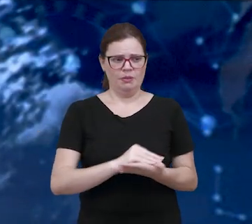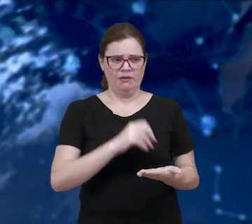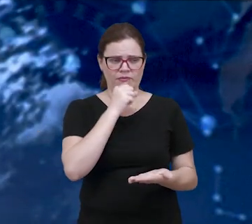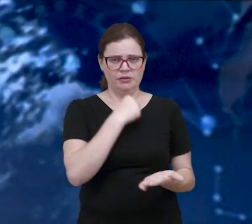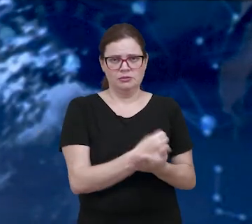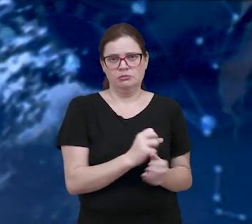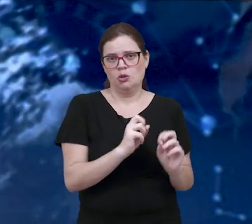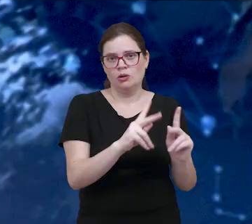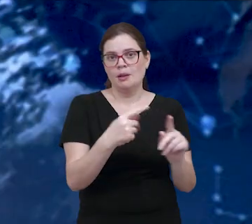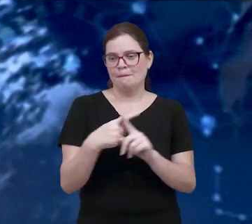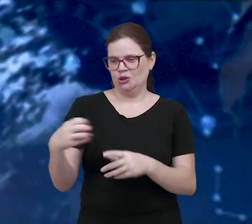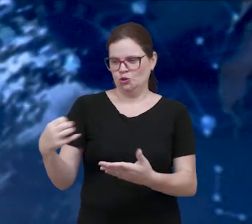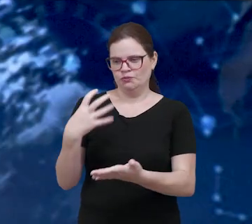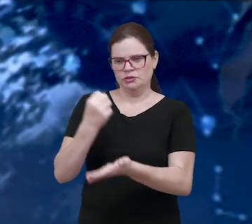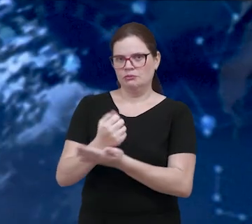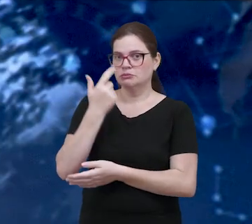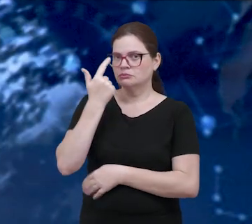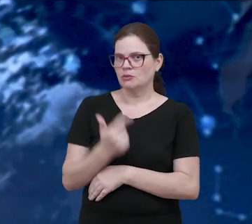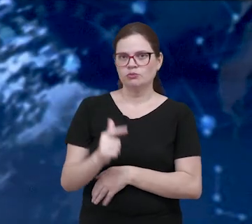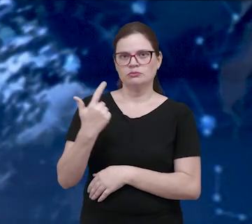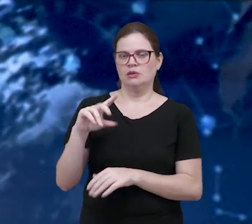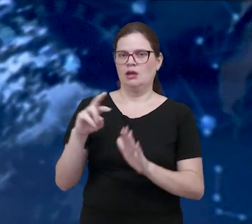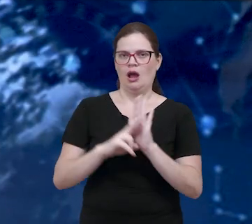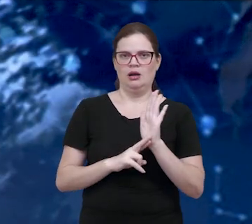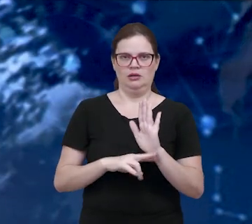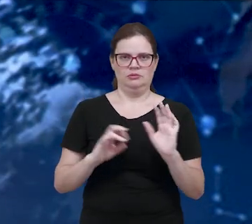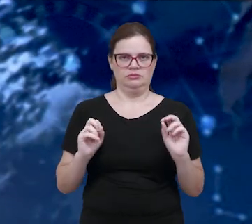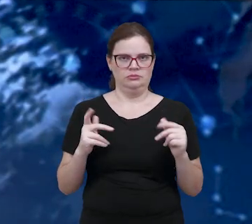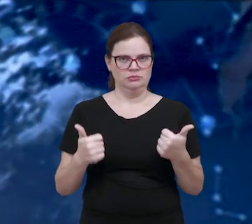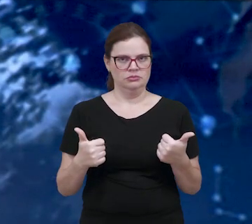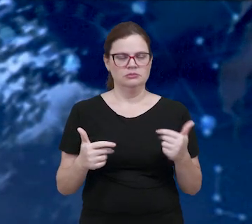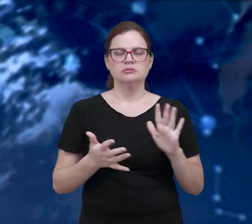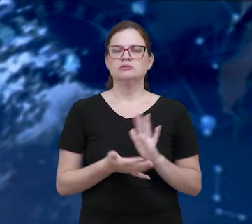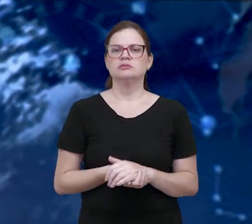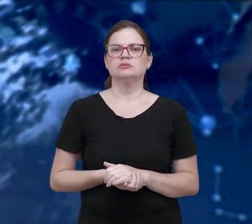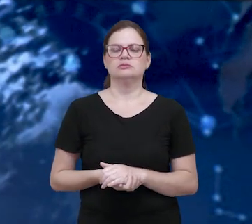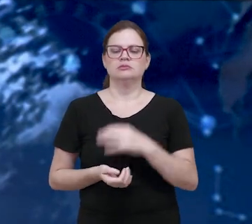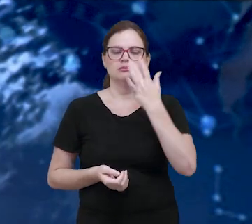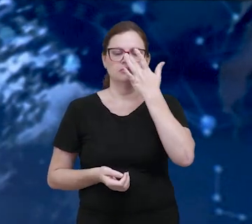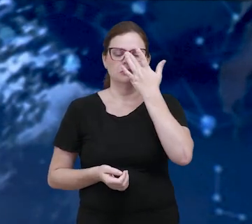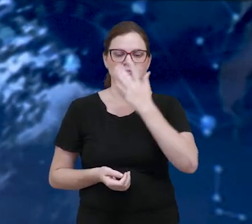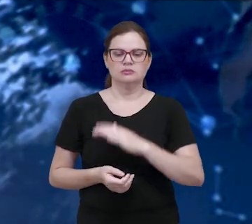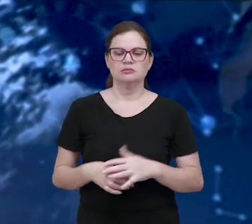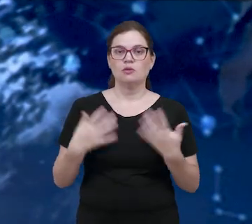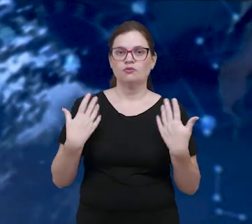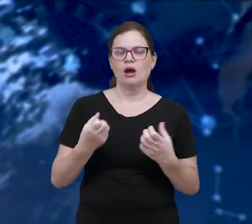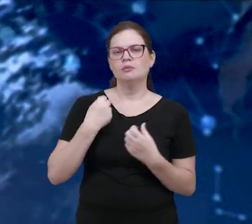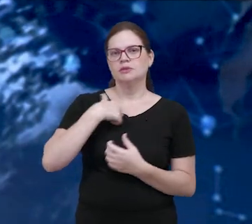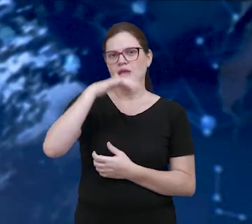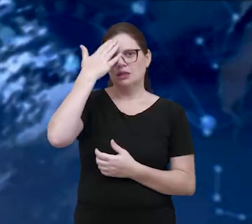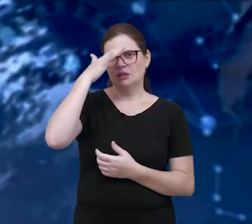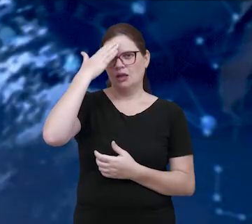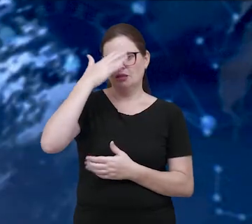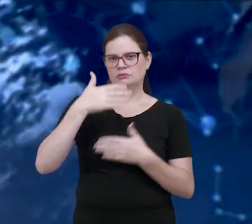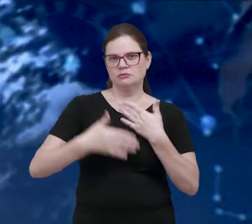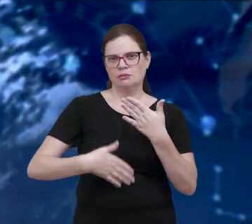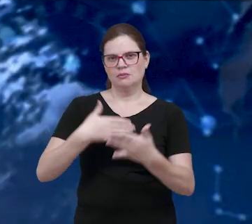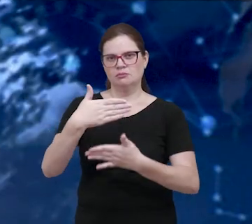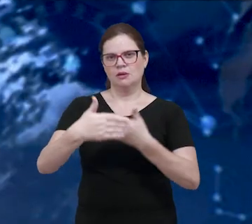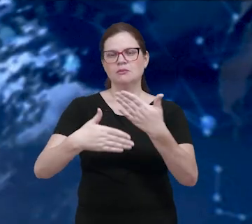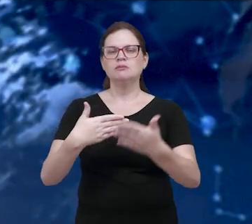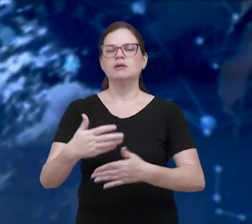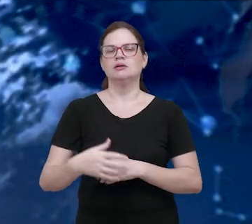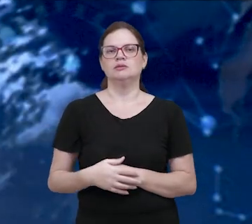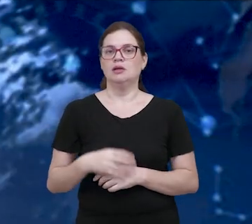Novo Testamento não manda ninguém guardar sábados, né? É só no Velho Testamento. Então, nós vamos compreendendo esses pontos, é